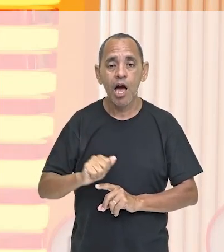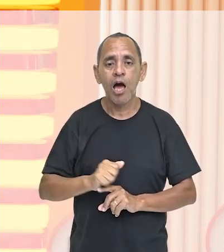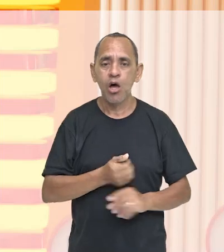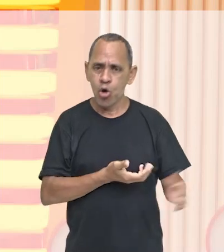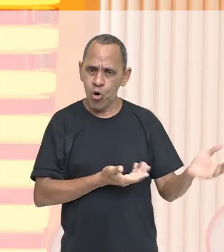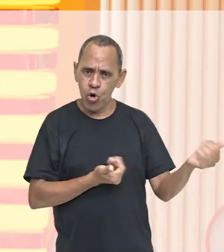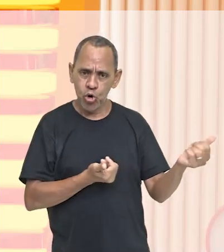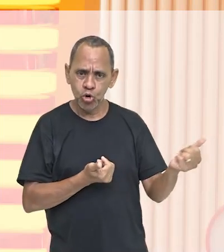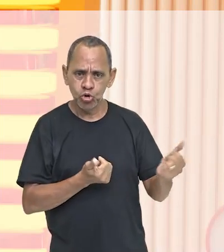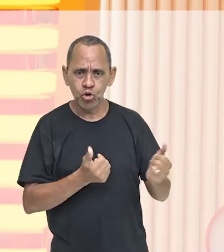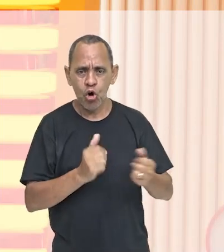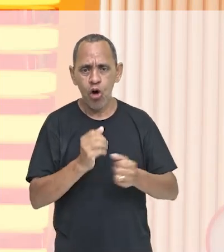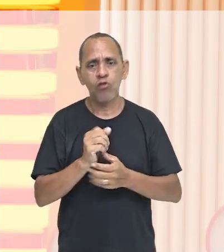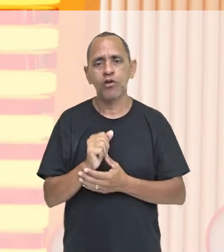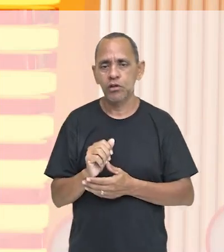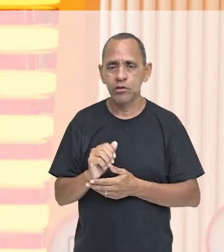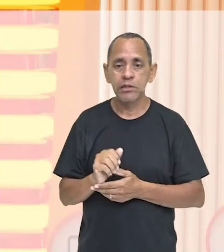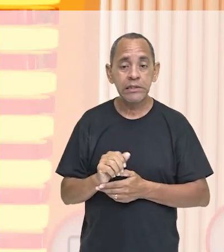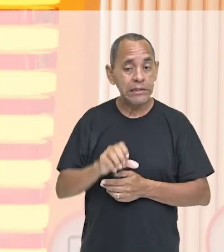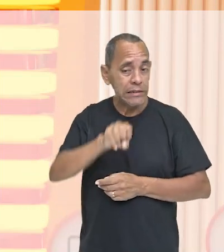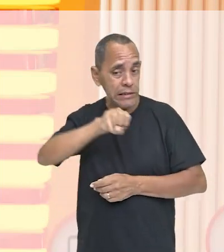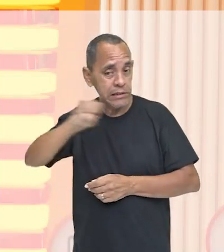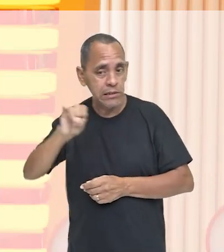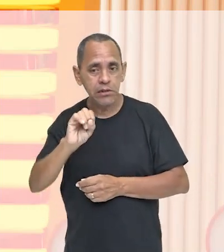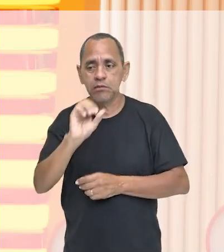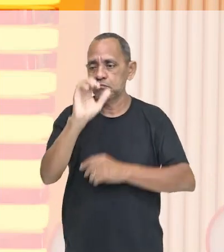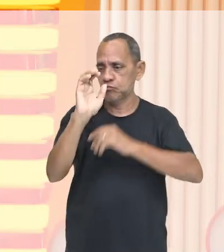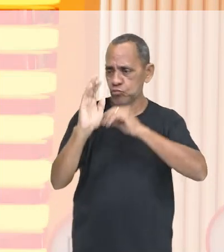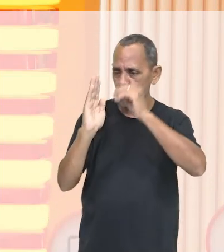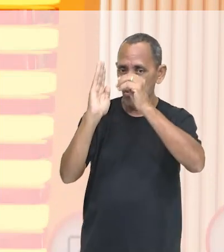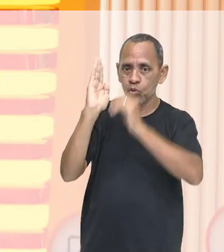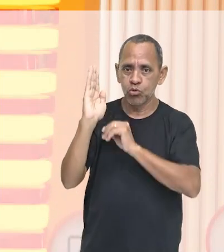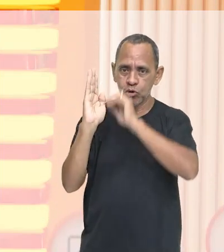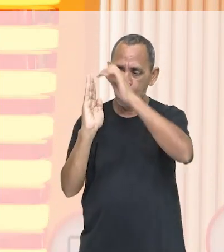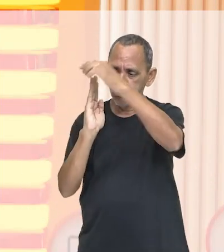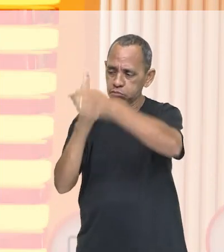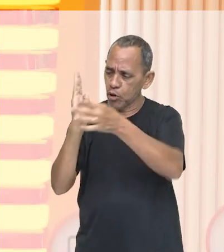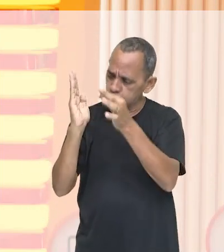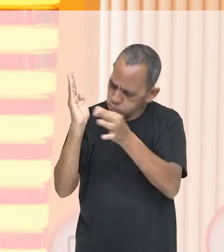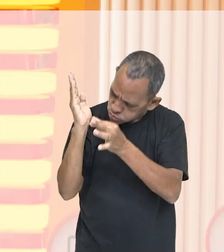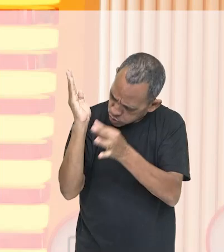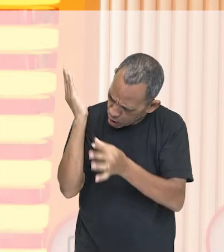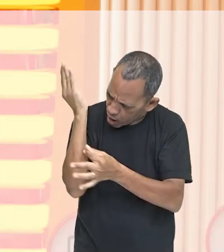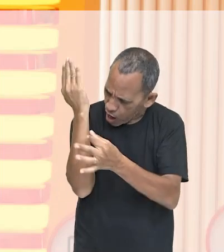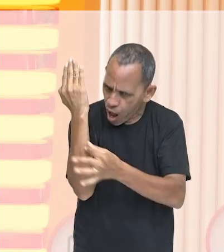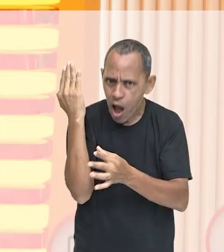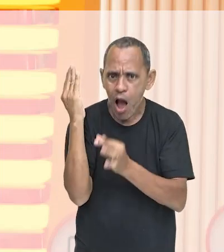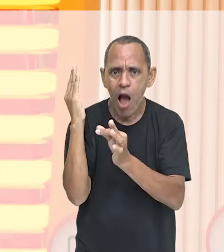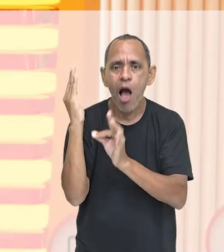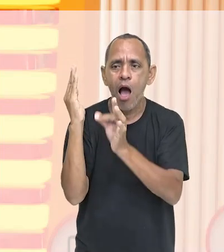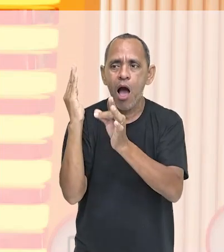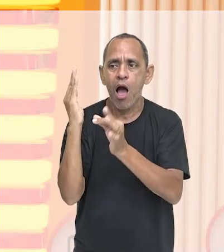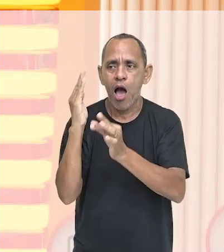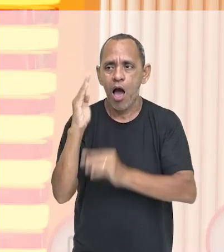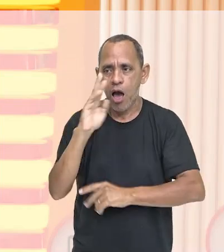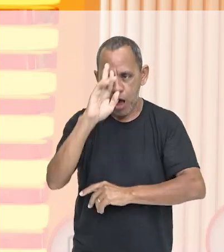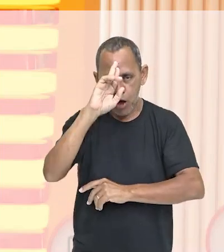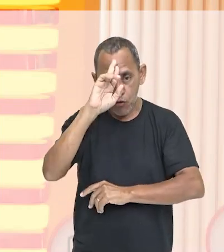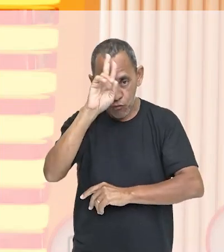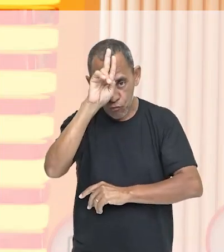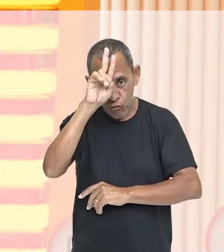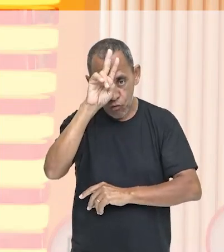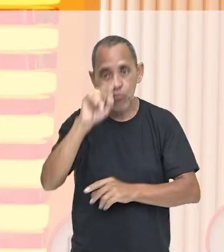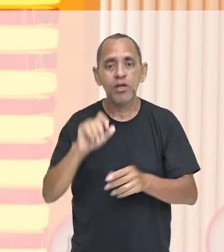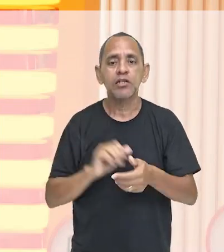daquela etnia, se ele usar a luva com as formigas tucandeiras. Se ele passar por esse teste, aí